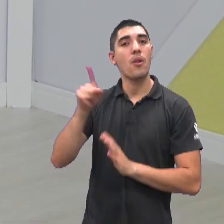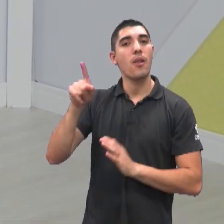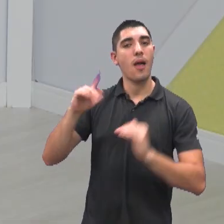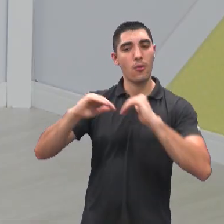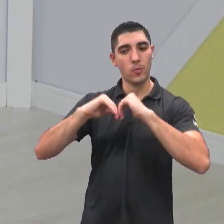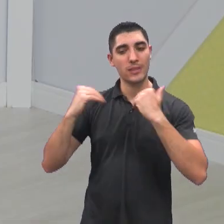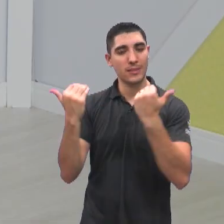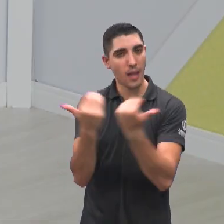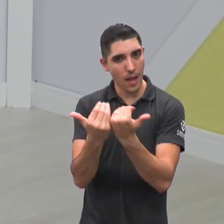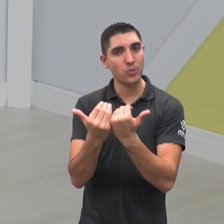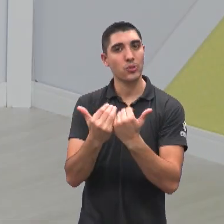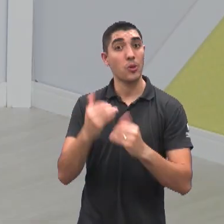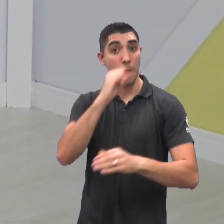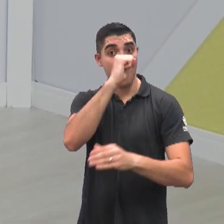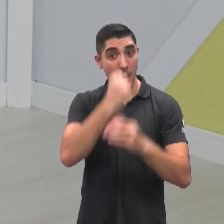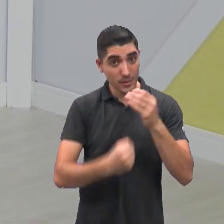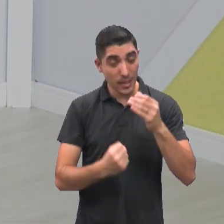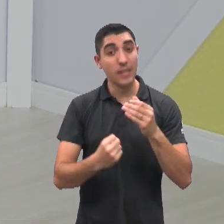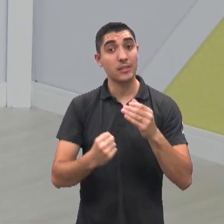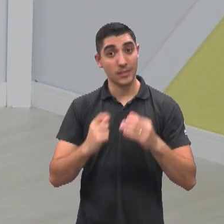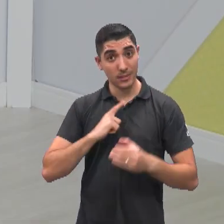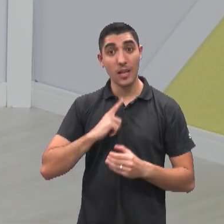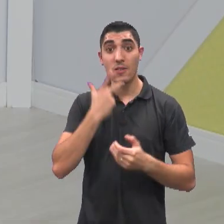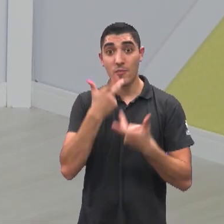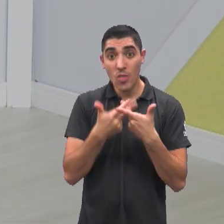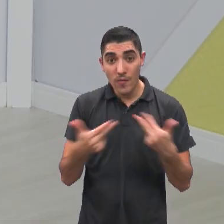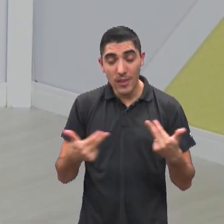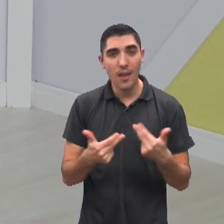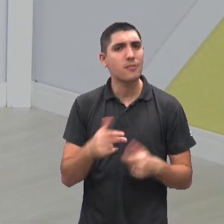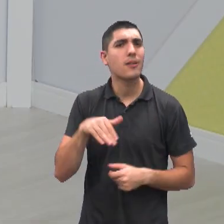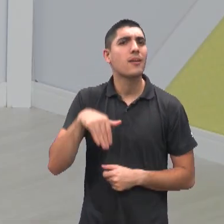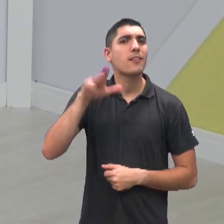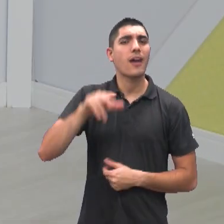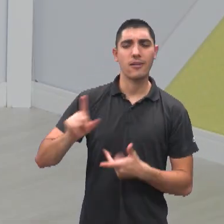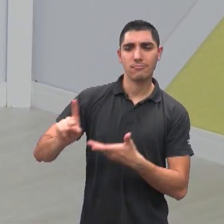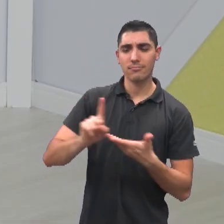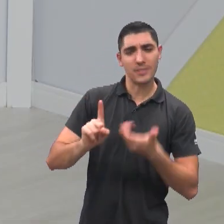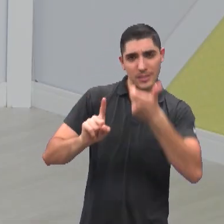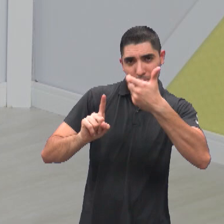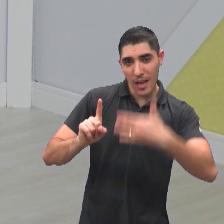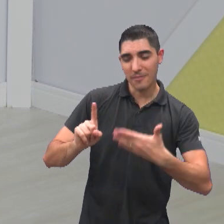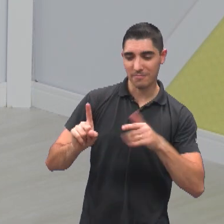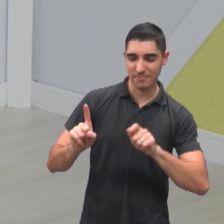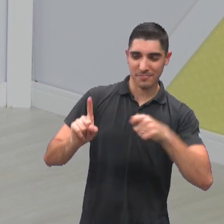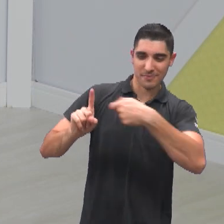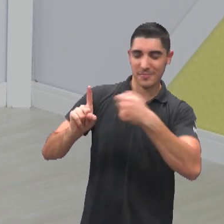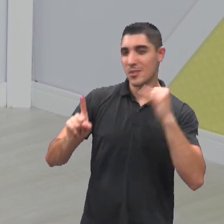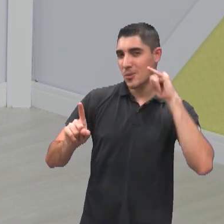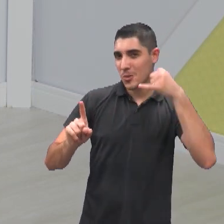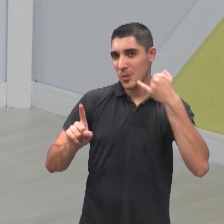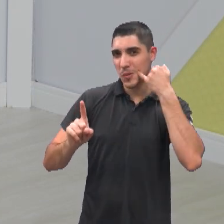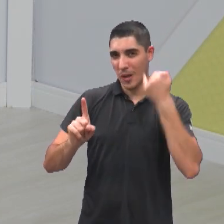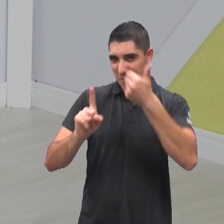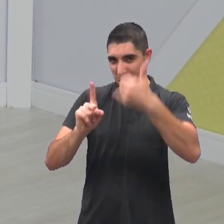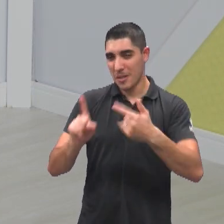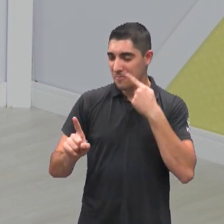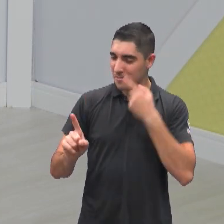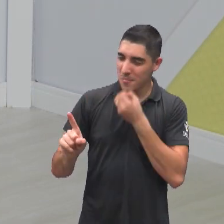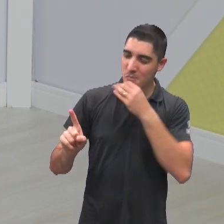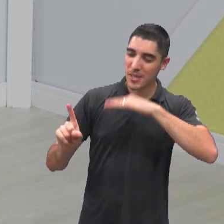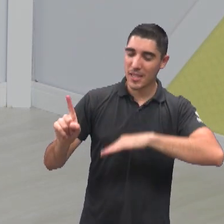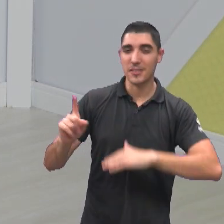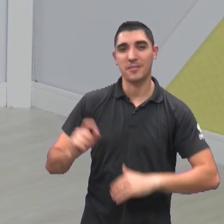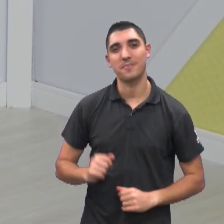Moura, tem novidade no São José Basquetebol. Quem traz essas informações para você é o nosso repórter João Delfino. Diz aí, João, boa